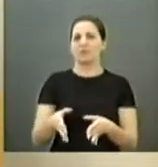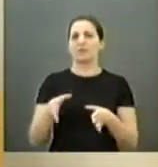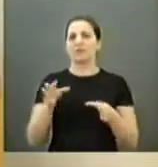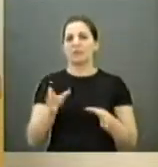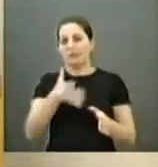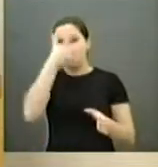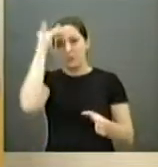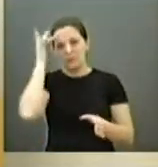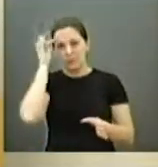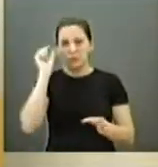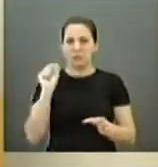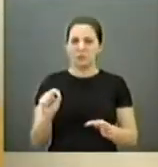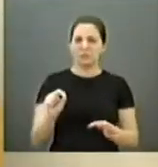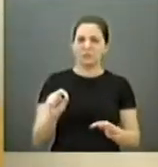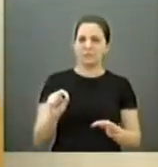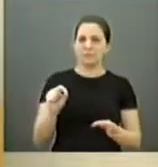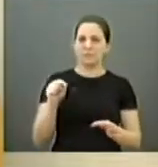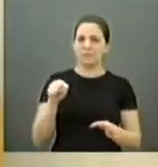estão aí